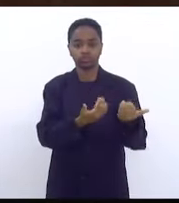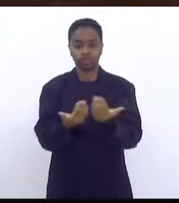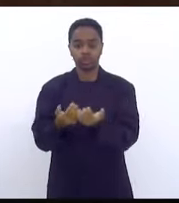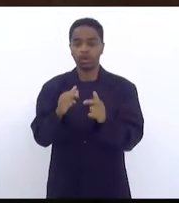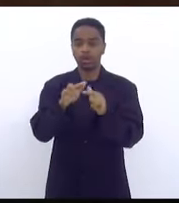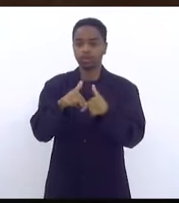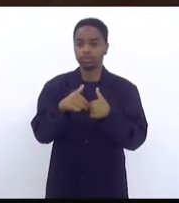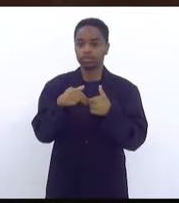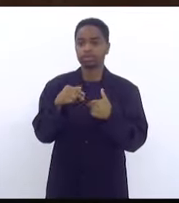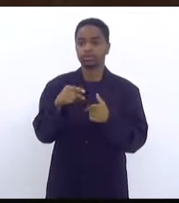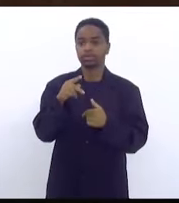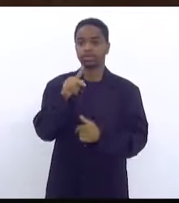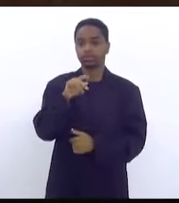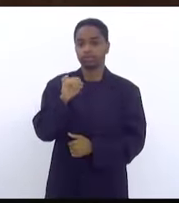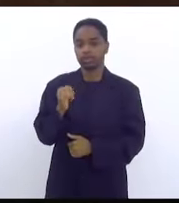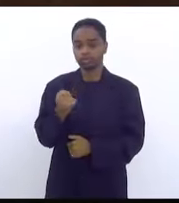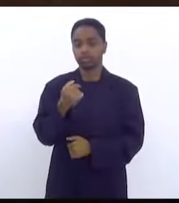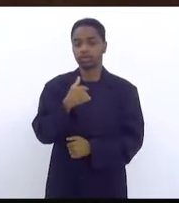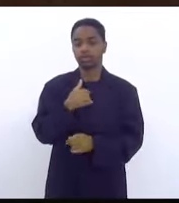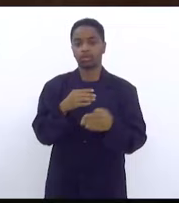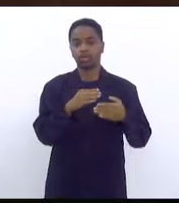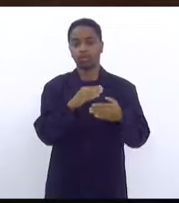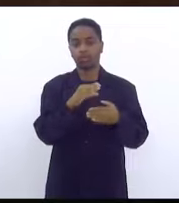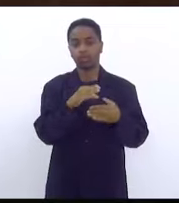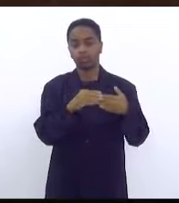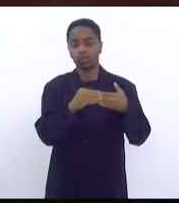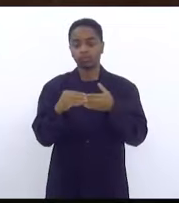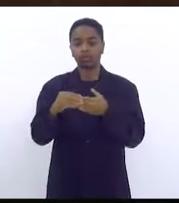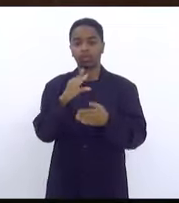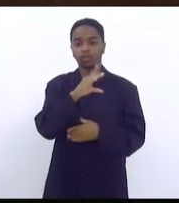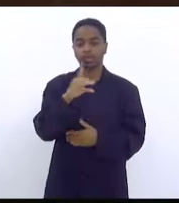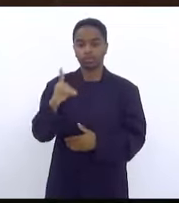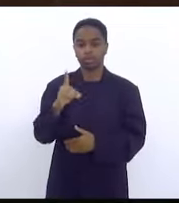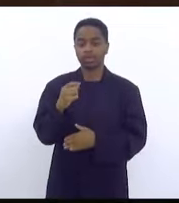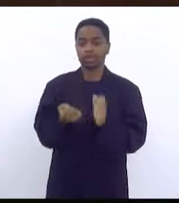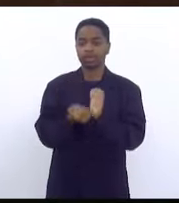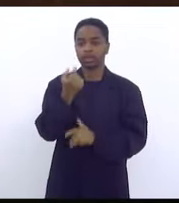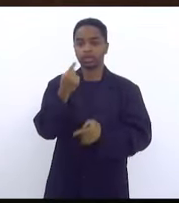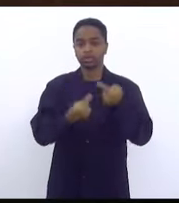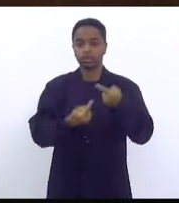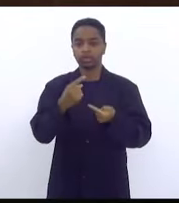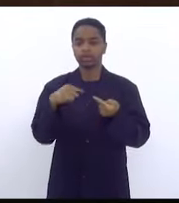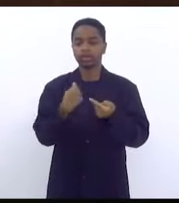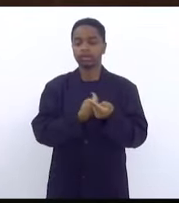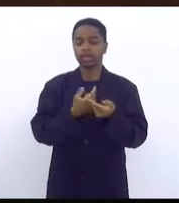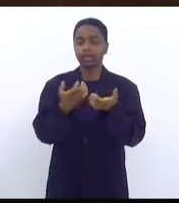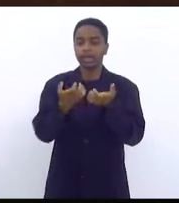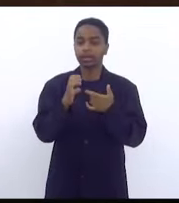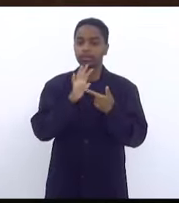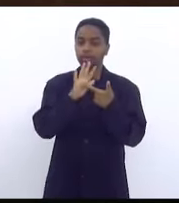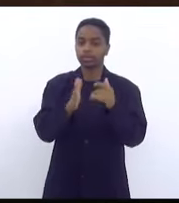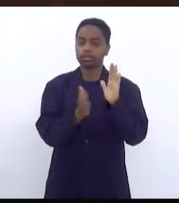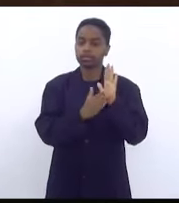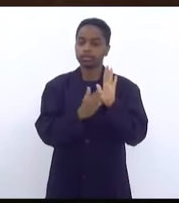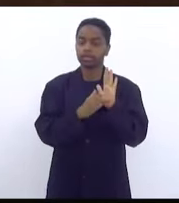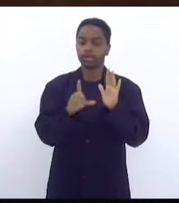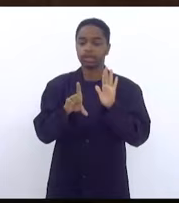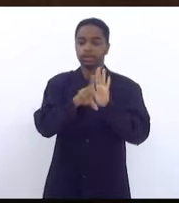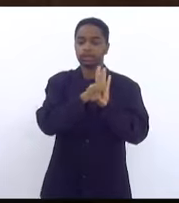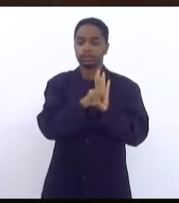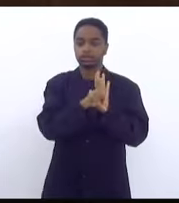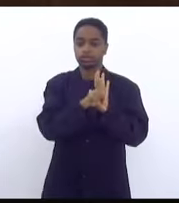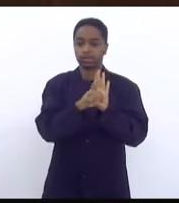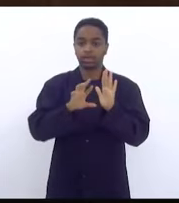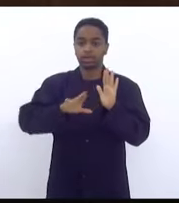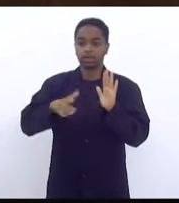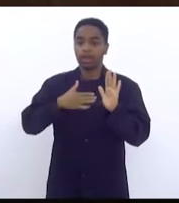isso que o PJ, sobre minha coordenação, produziu políticas que a gente fez questão de trazer como proposições legislativas.